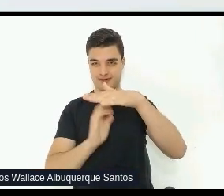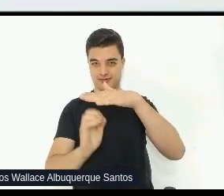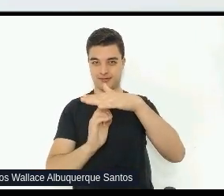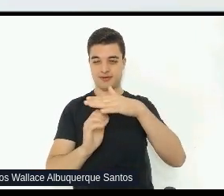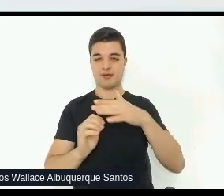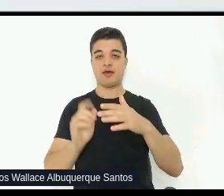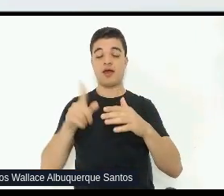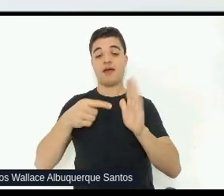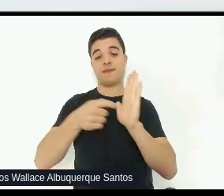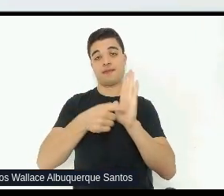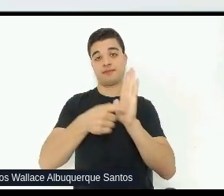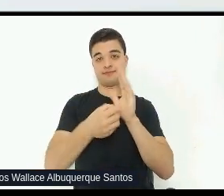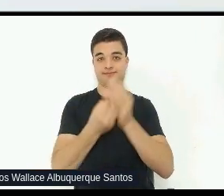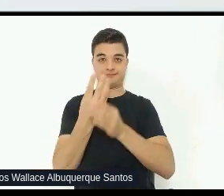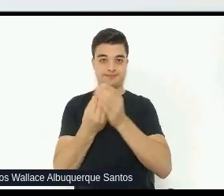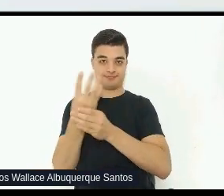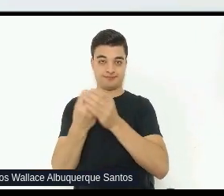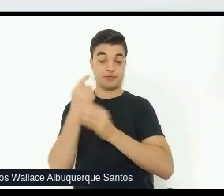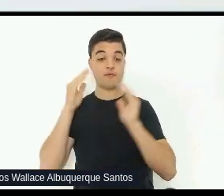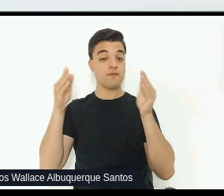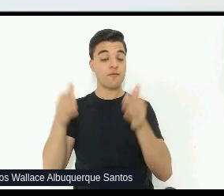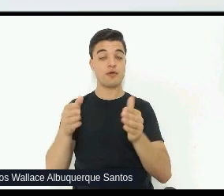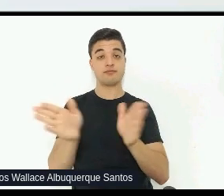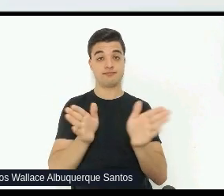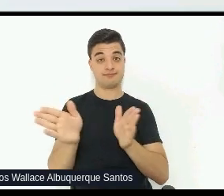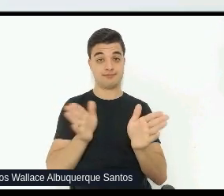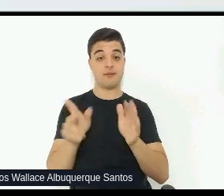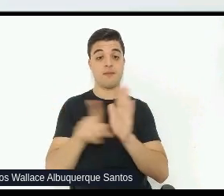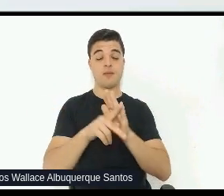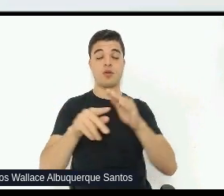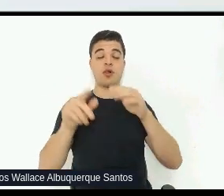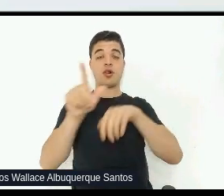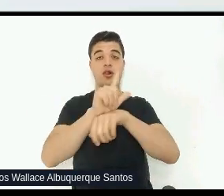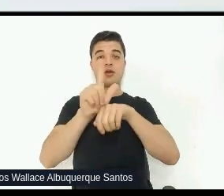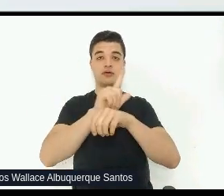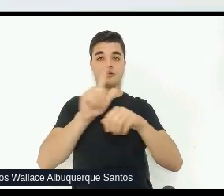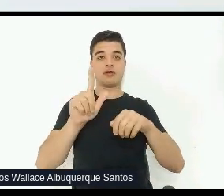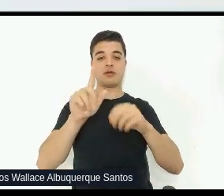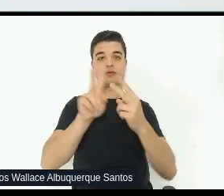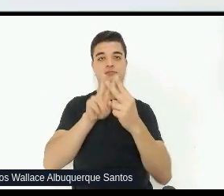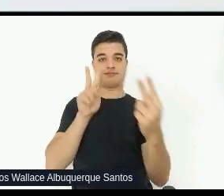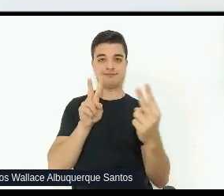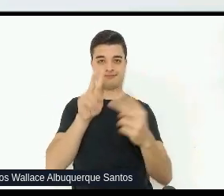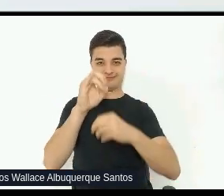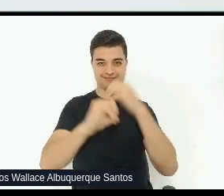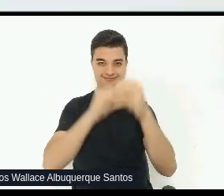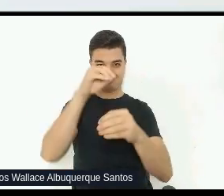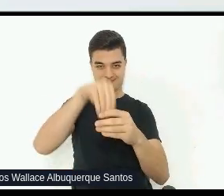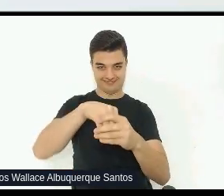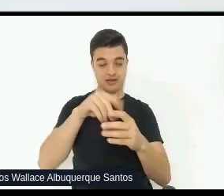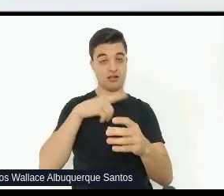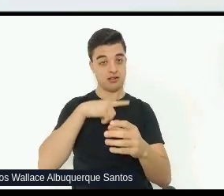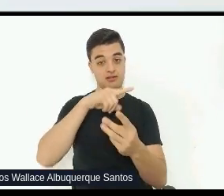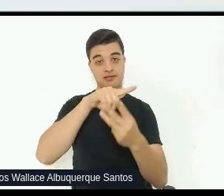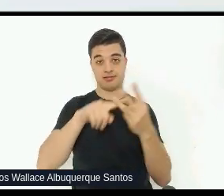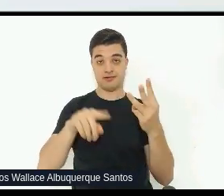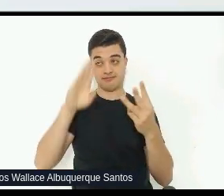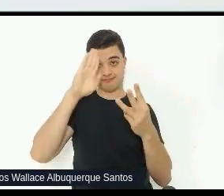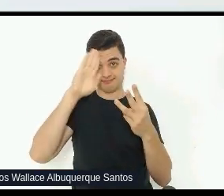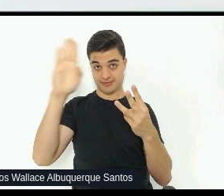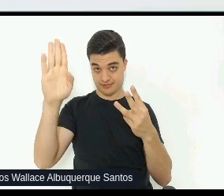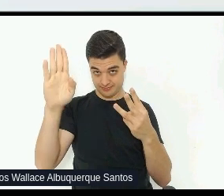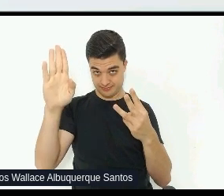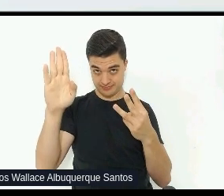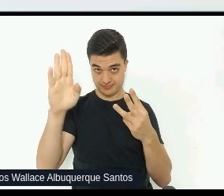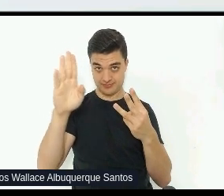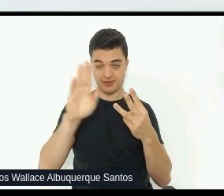eu trabalho focado em acessibilidade de e-commerces, né? A gente tem ali 3 dos maiores e-commerces do Brasil, e a nossa principal função é